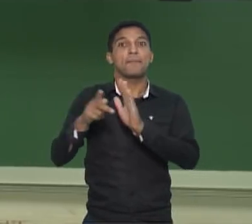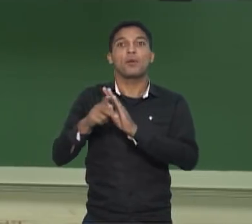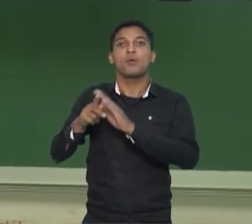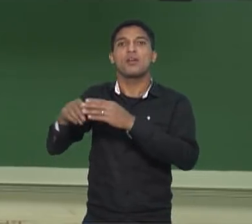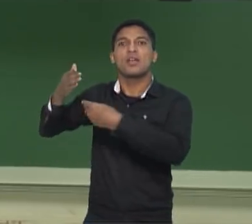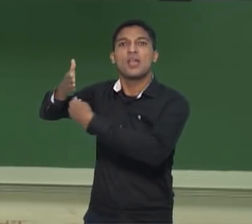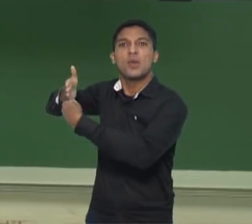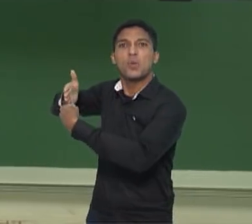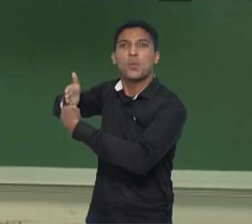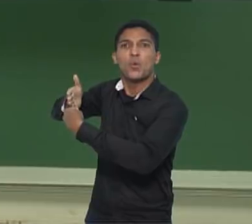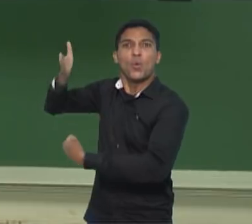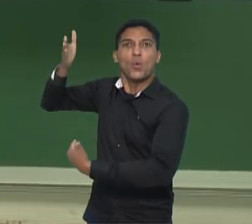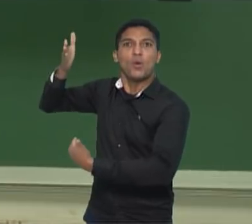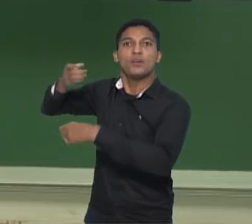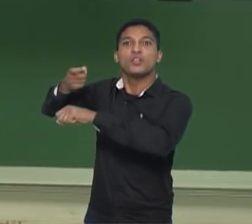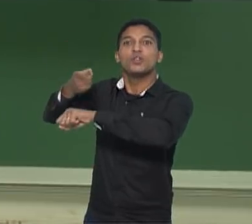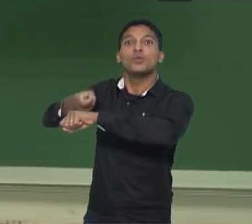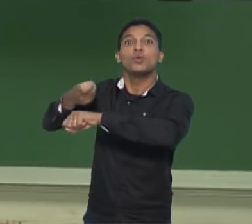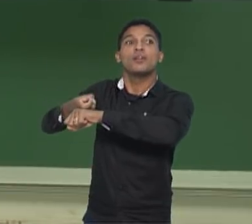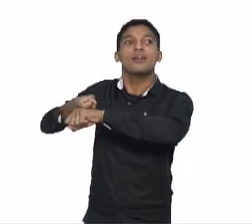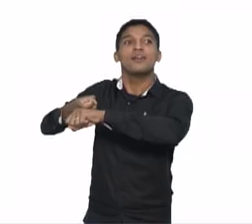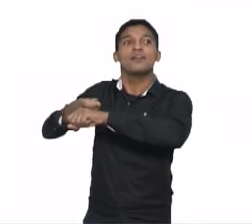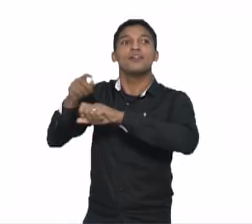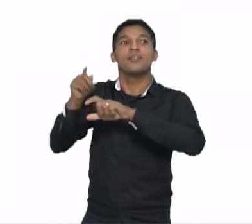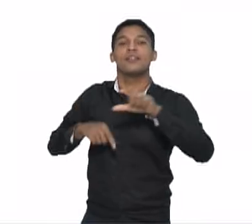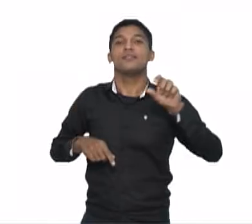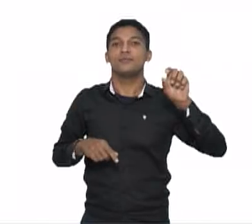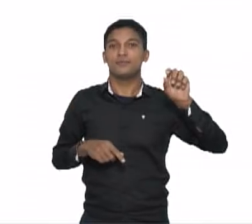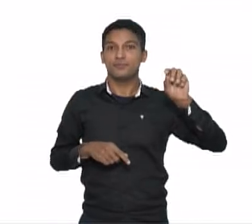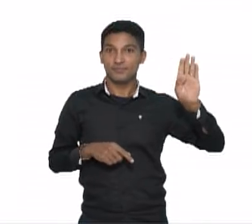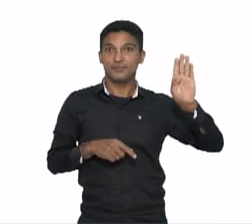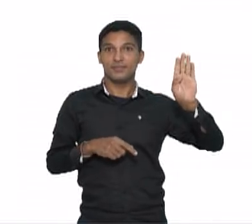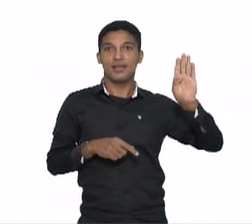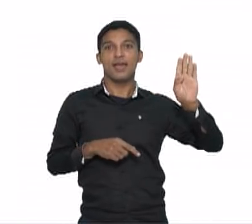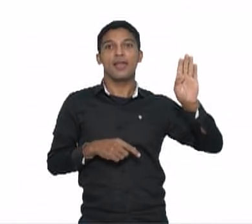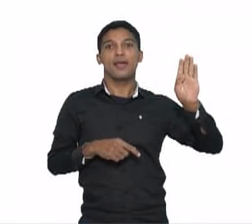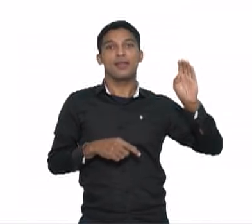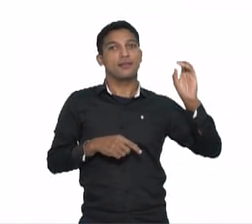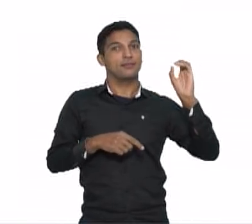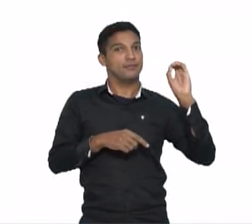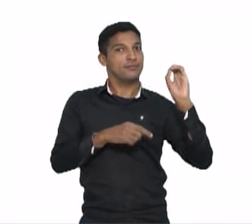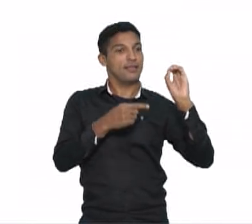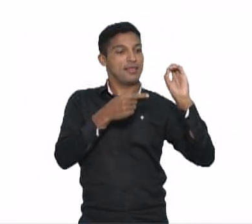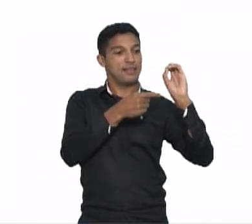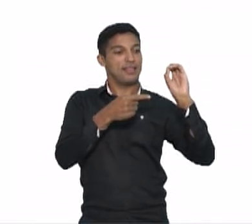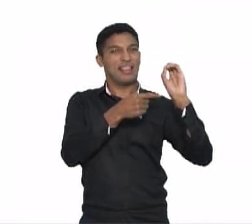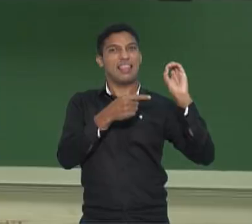são formadas pela temperatura negativa. Pela